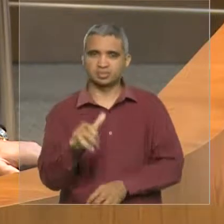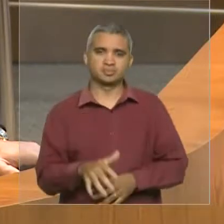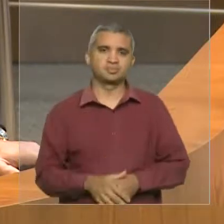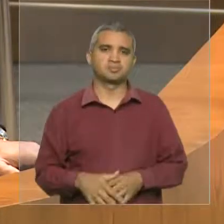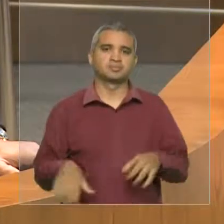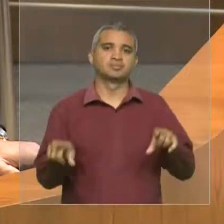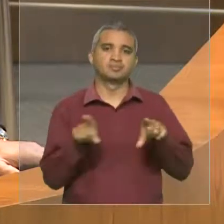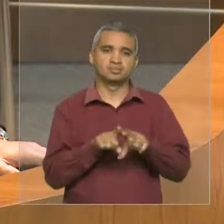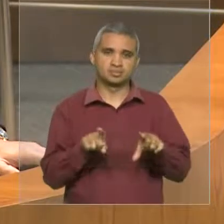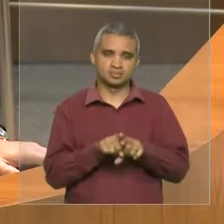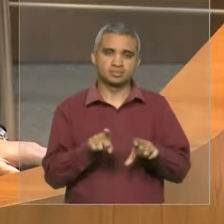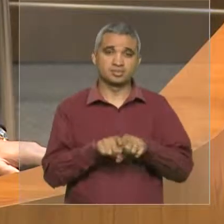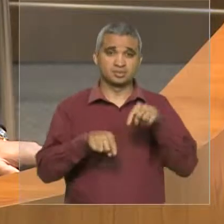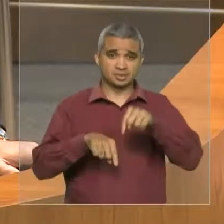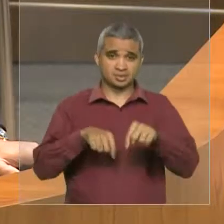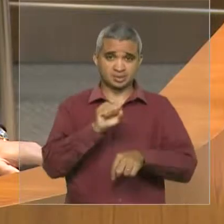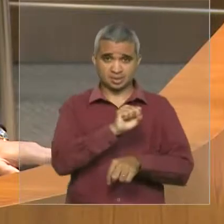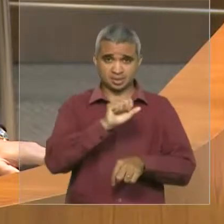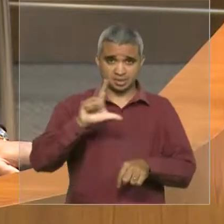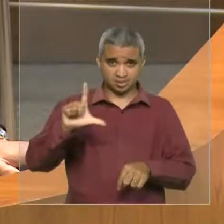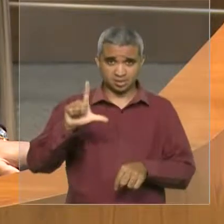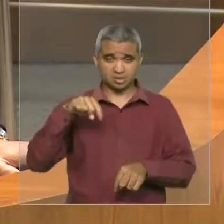Eneva,